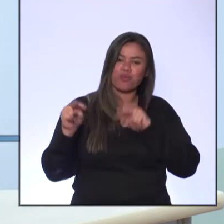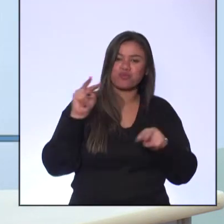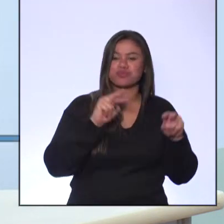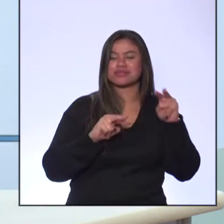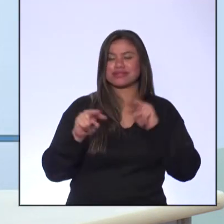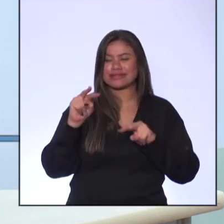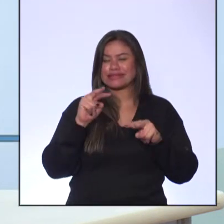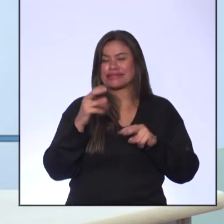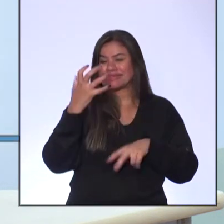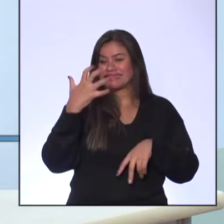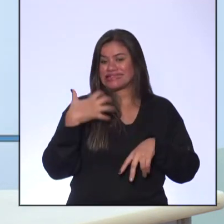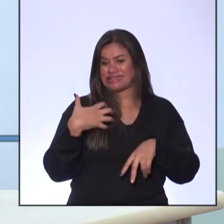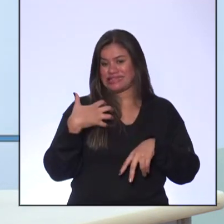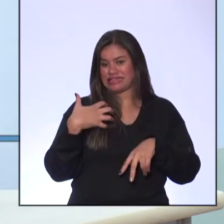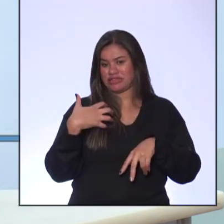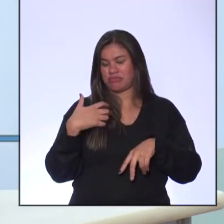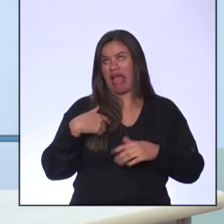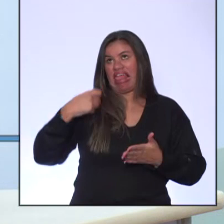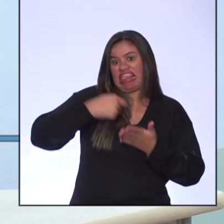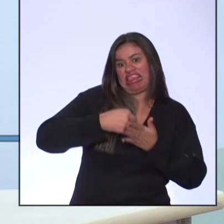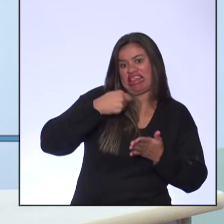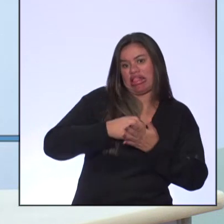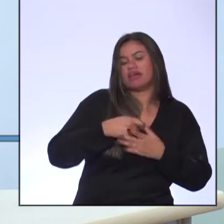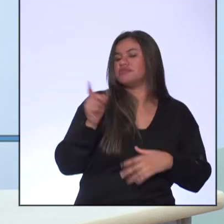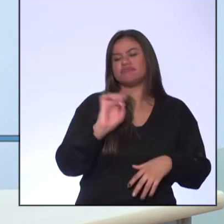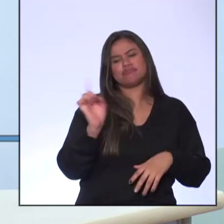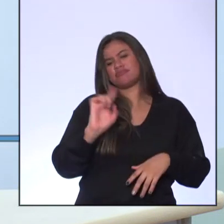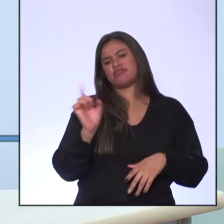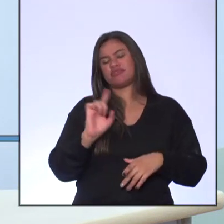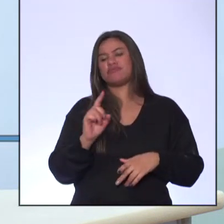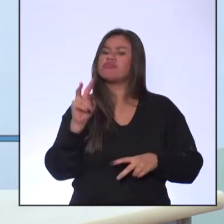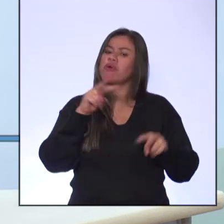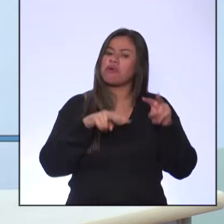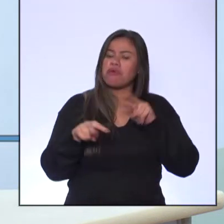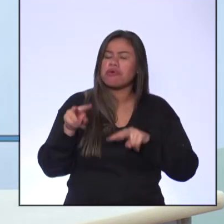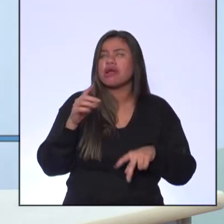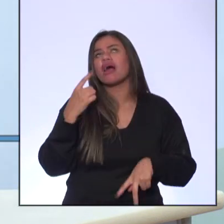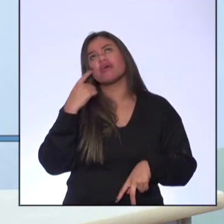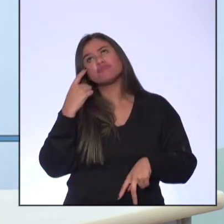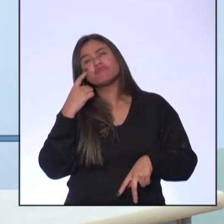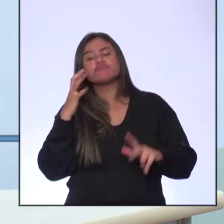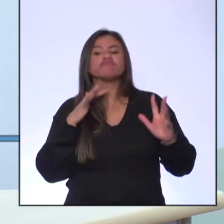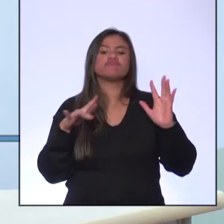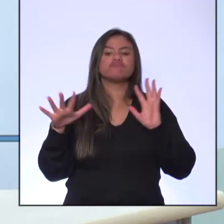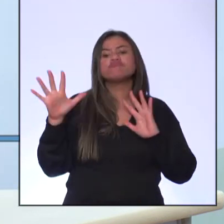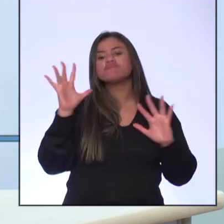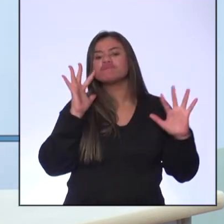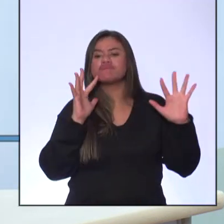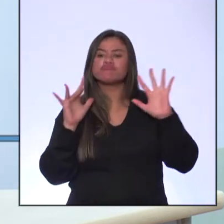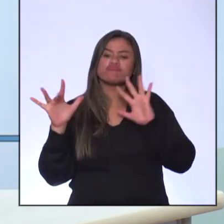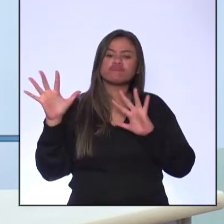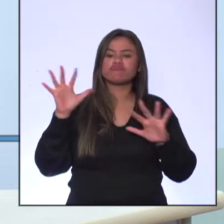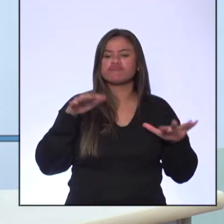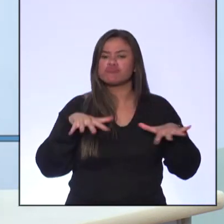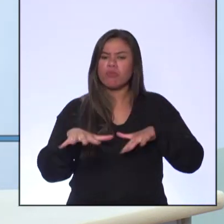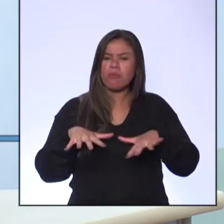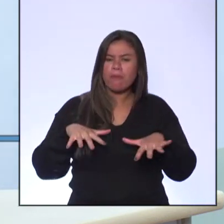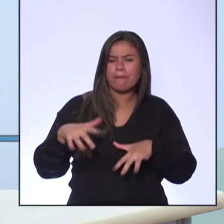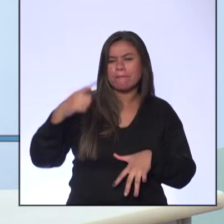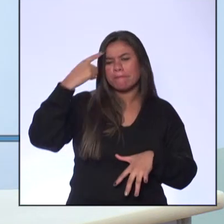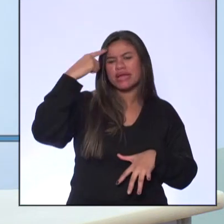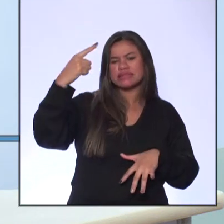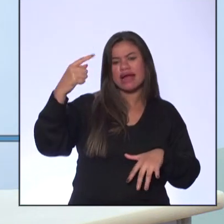mais crítico, mas também não fiquem se punindo, tá certo? Olhem, tenham esse movimento de que